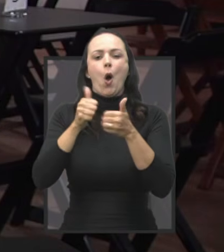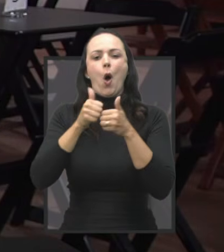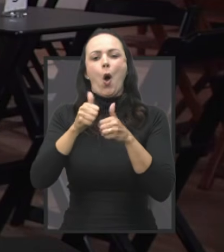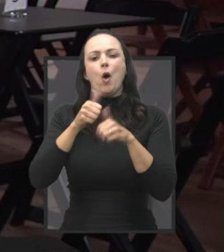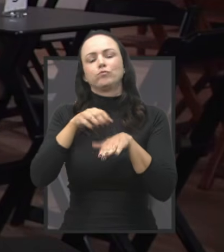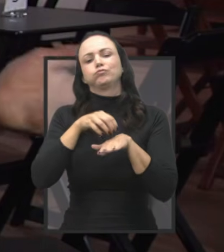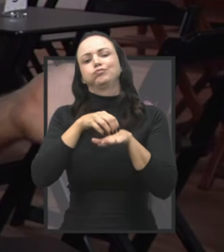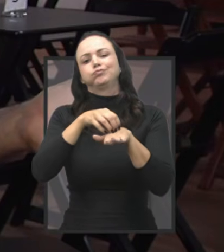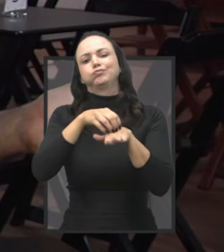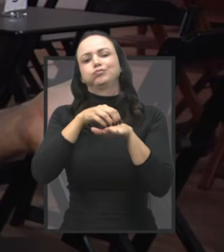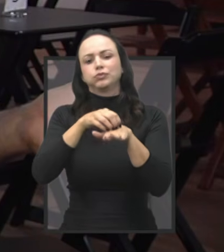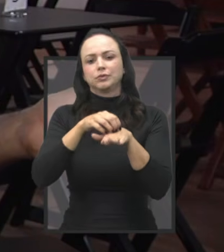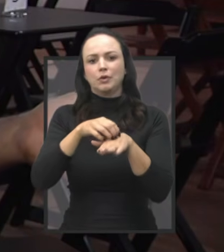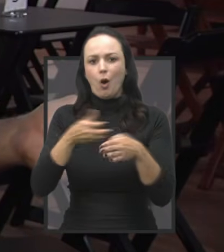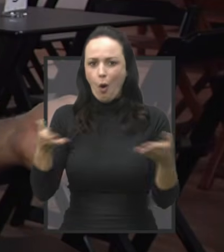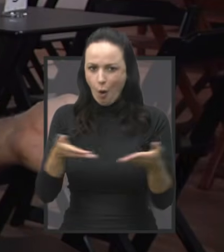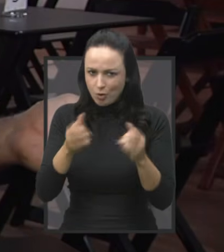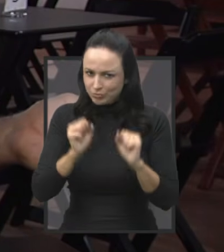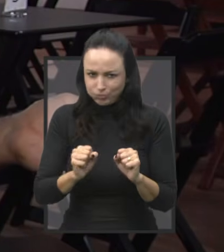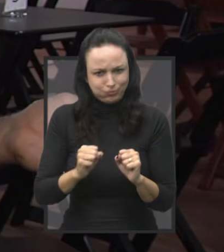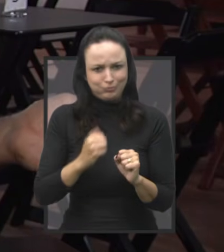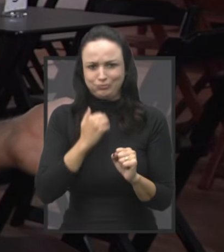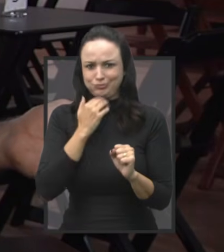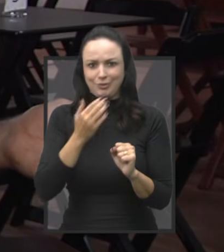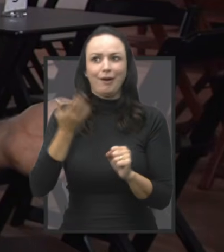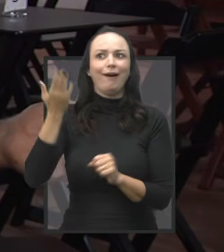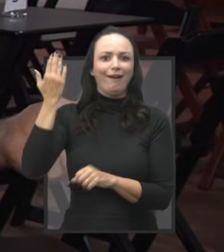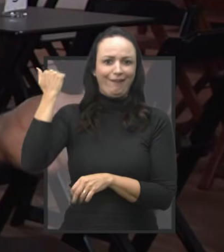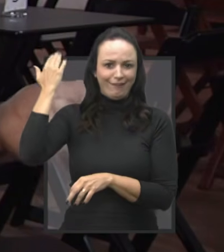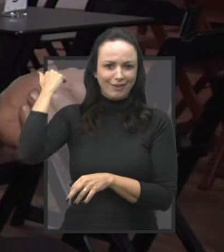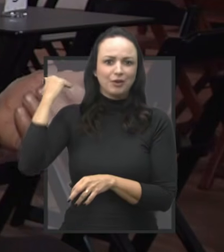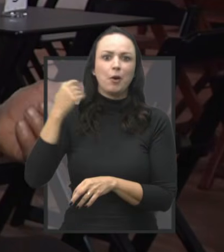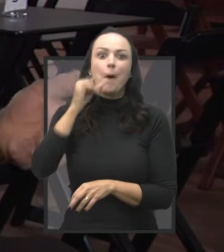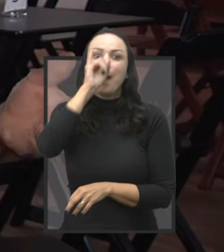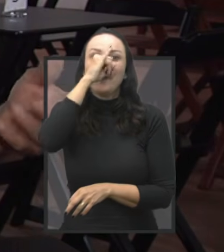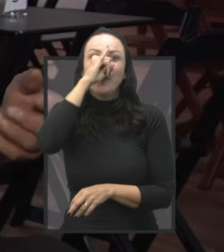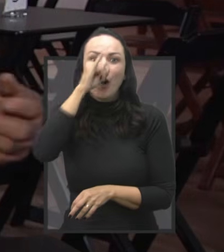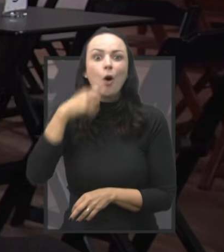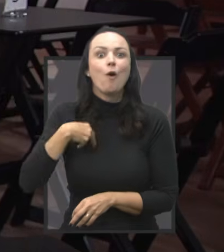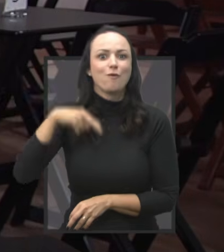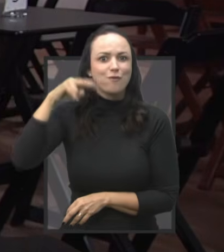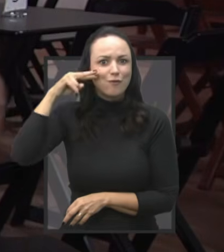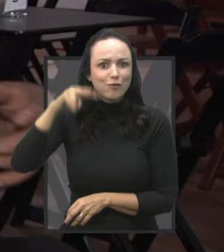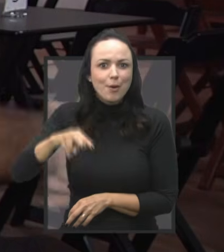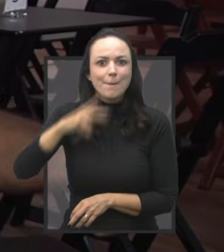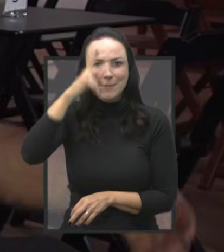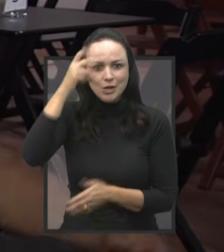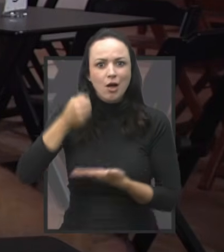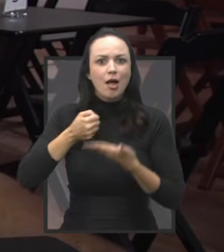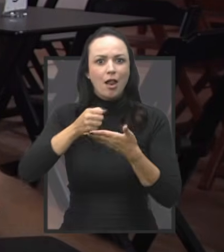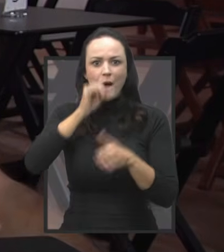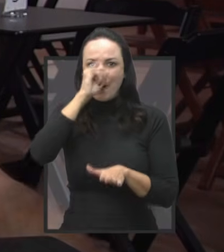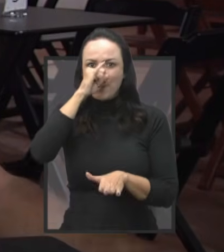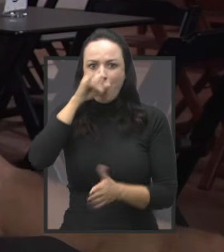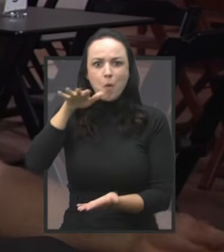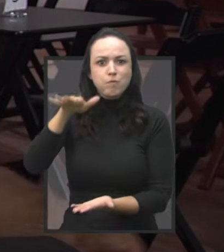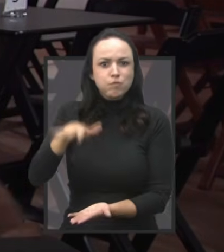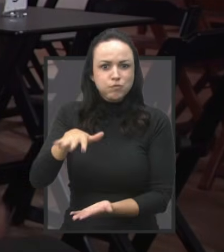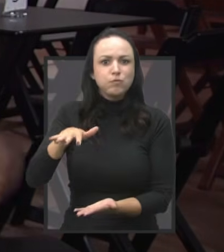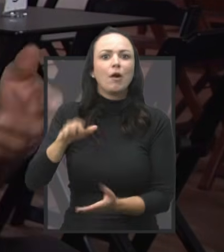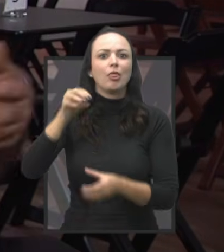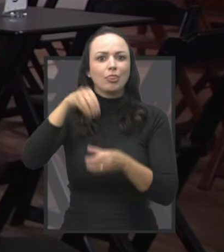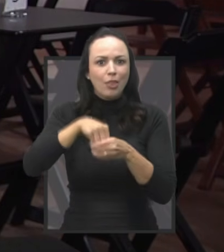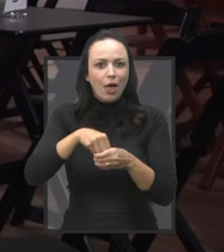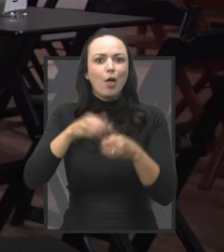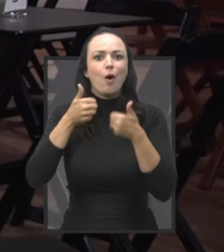levava. Quem hoje vai deixar, né, no tempo dele, um porco? Eu cheguei a ver gente levando um porco, uma leitoa, uma